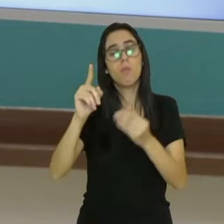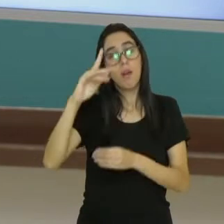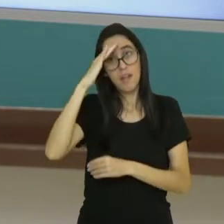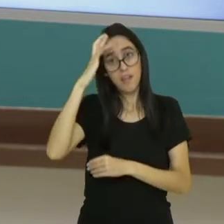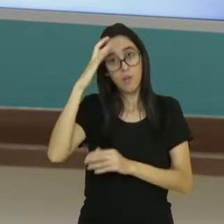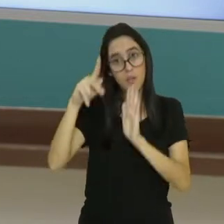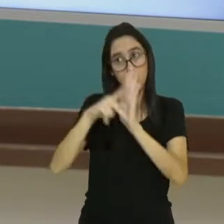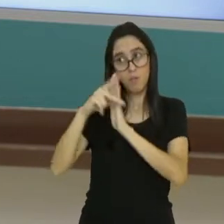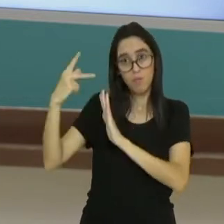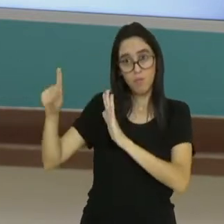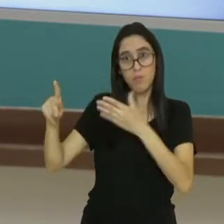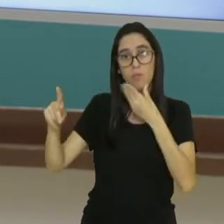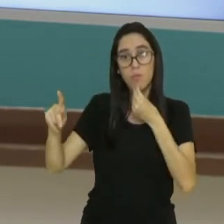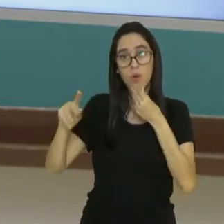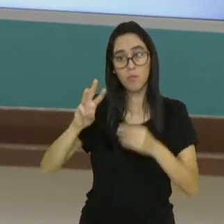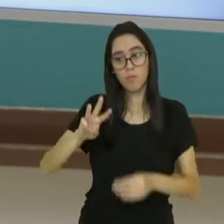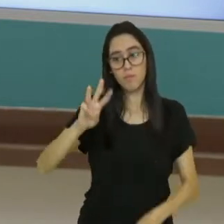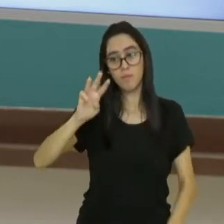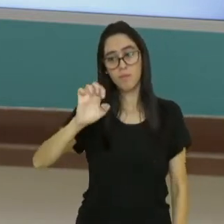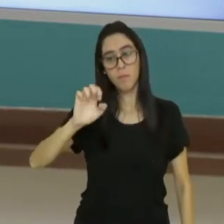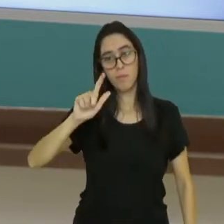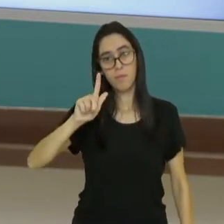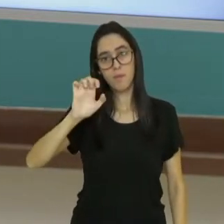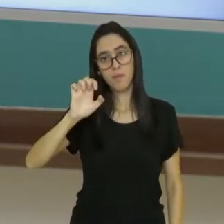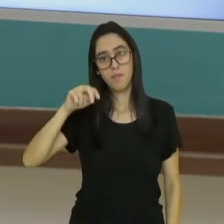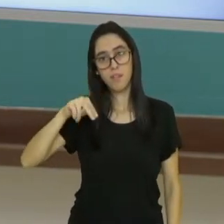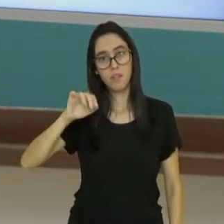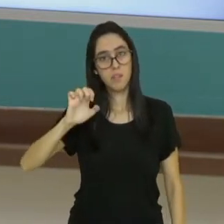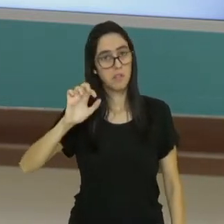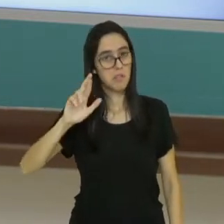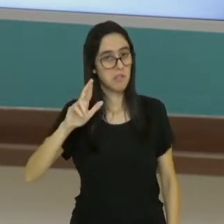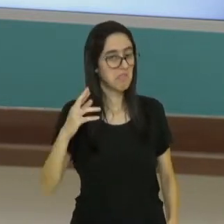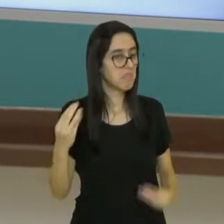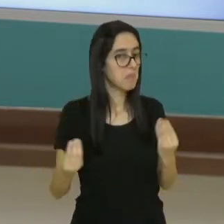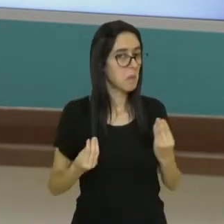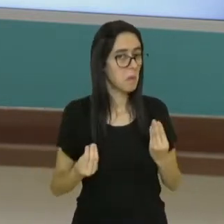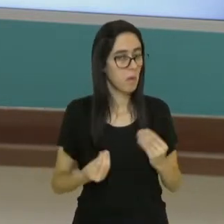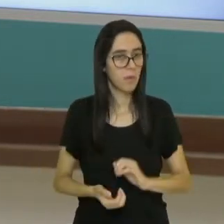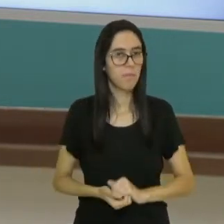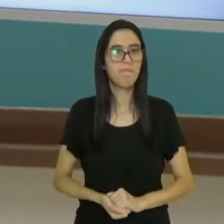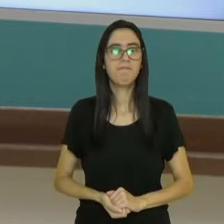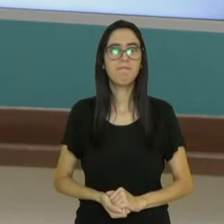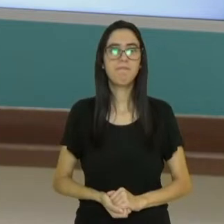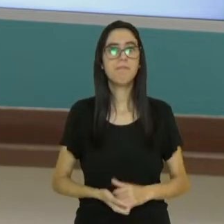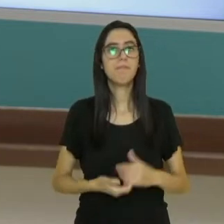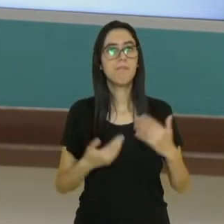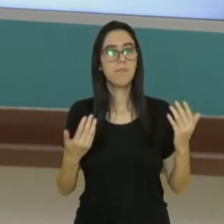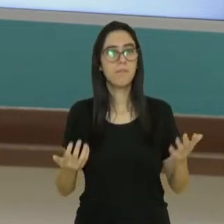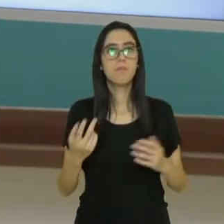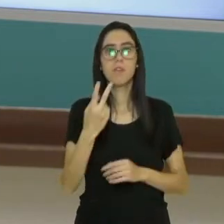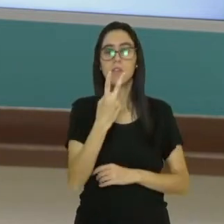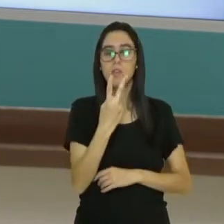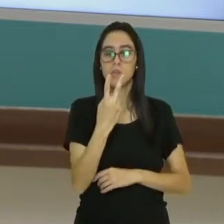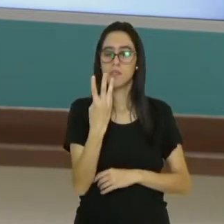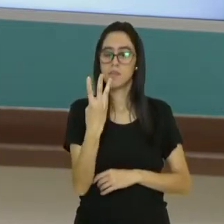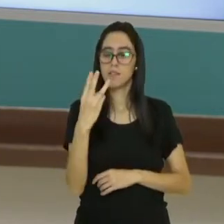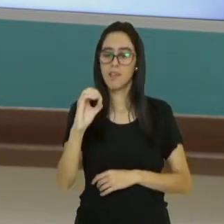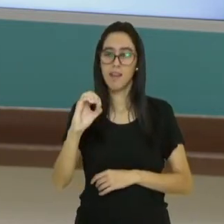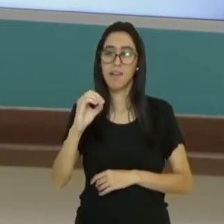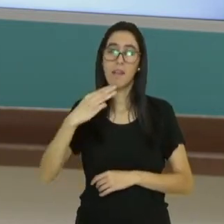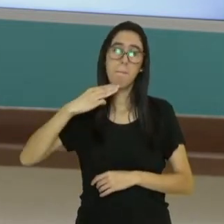teoria do cientista alemão Alfred Wegener. Então vamos pensar juntos ali. Há